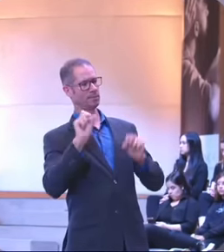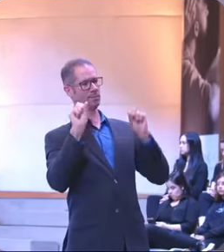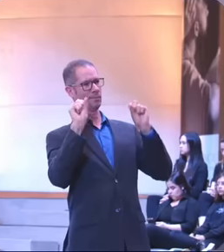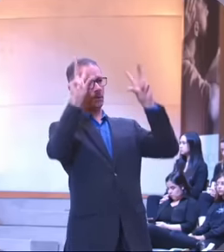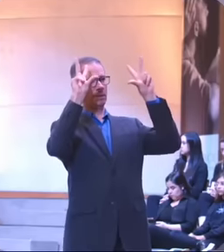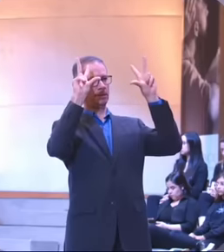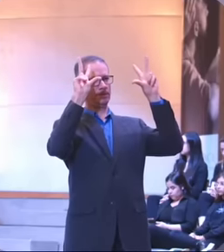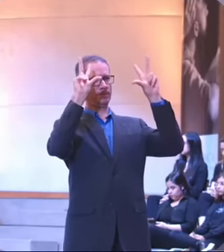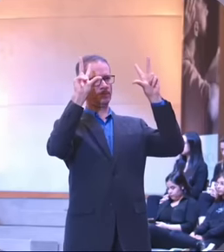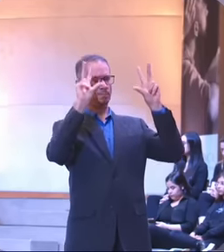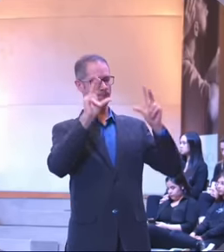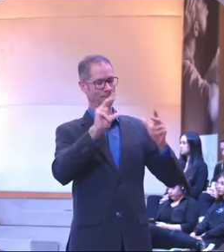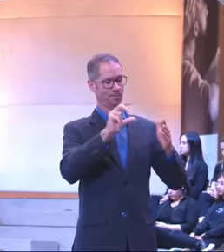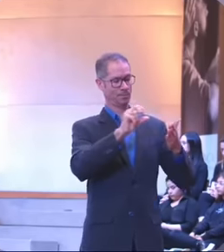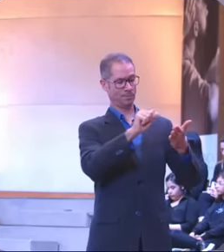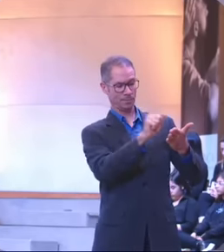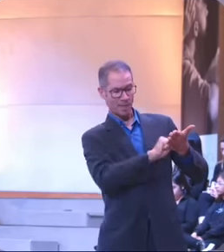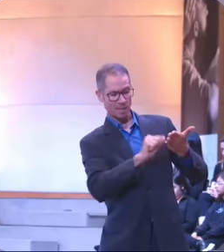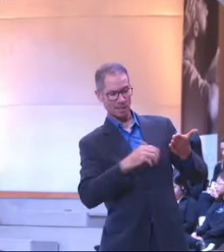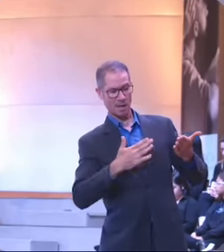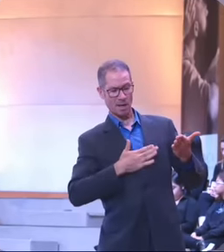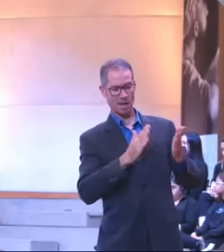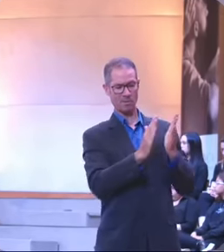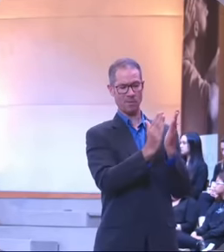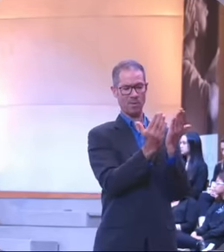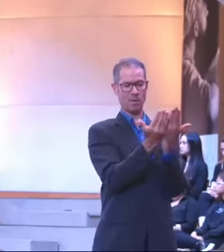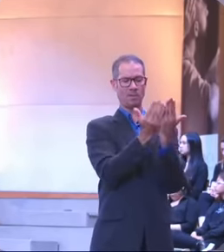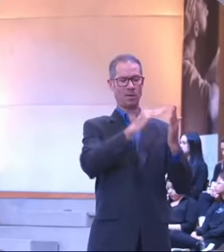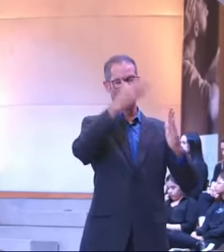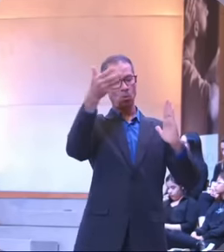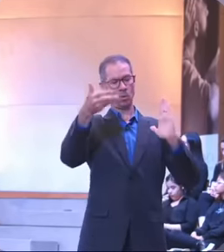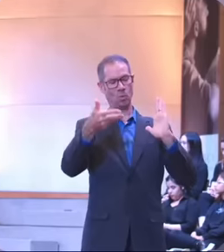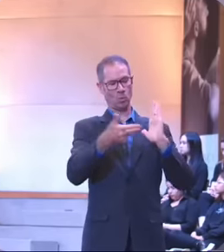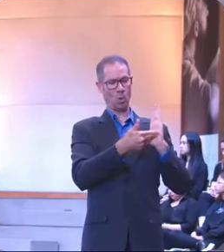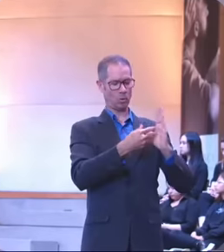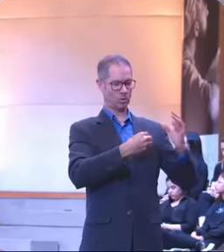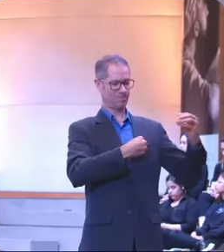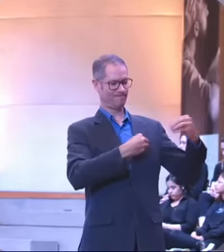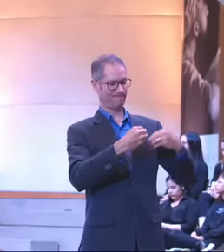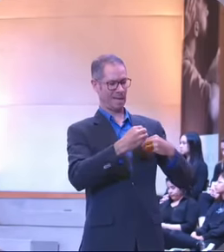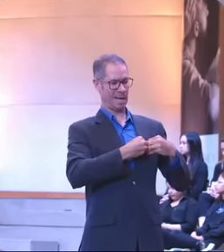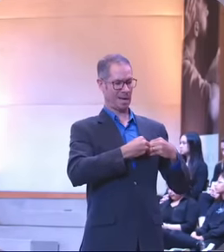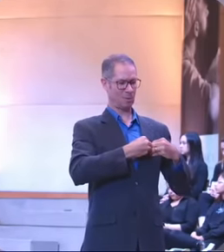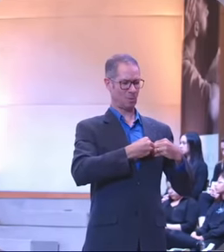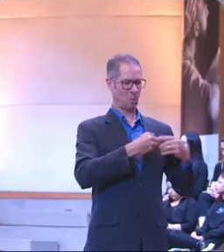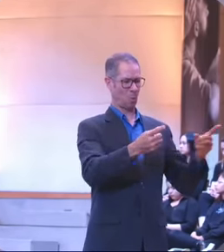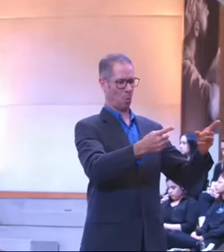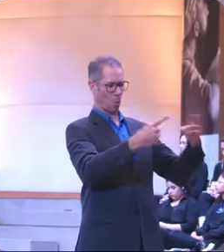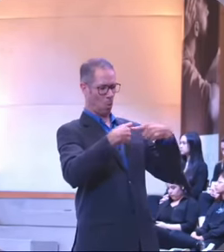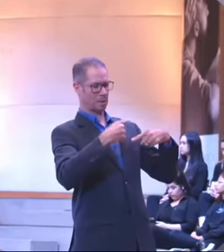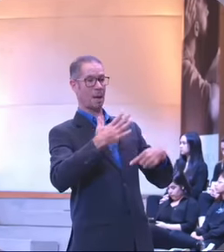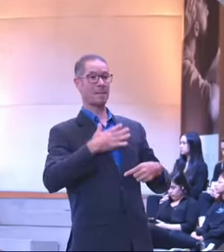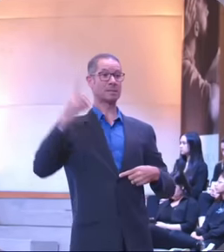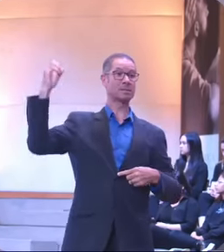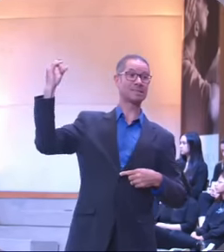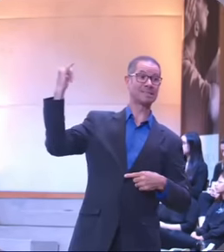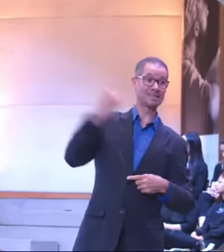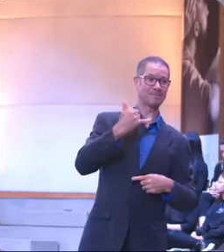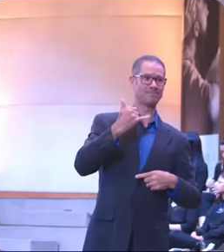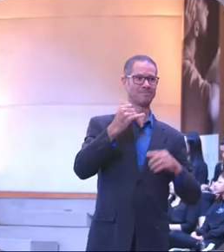Moisés: riscarei do meu livro todos os que pecaram contra mim. Ainda